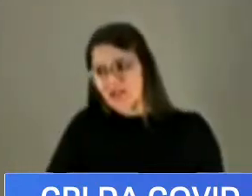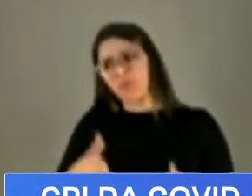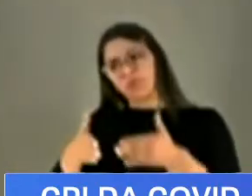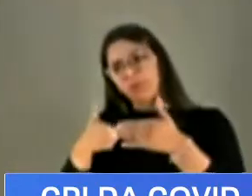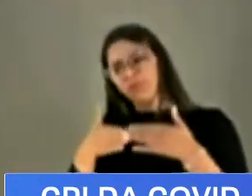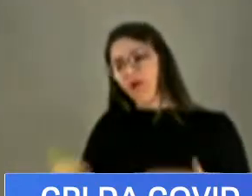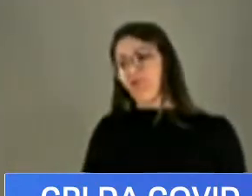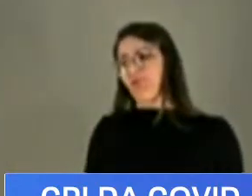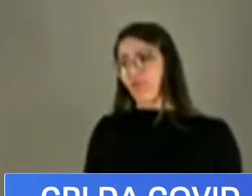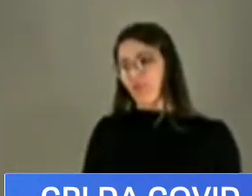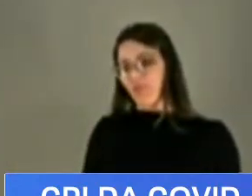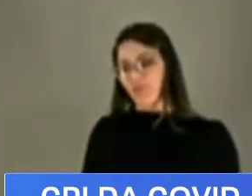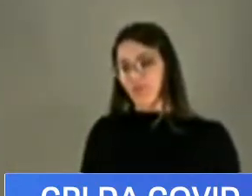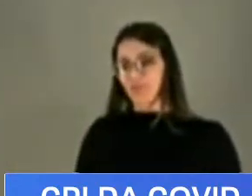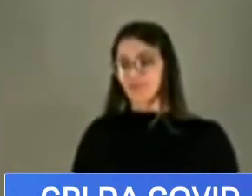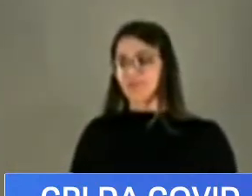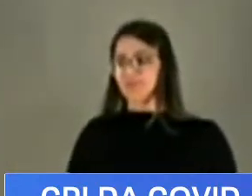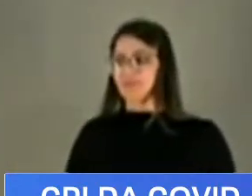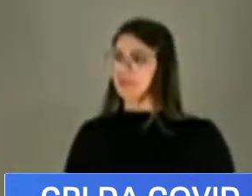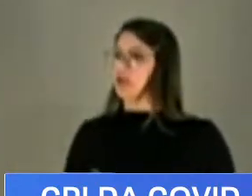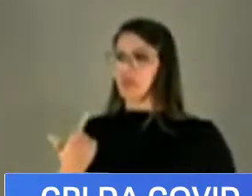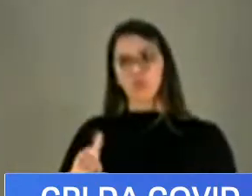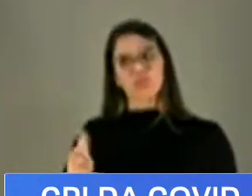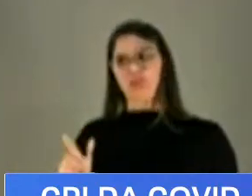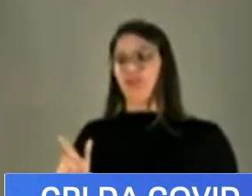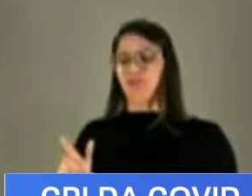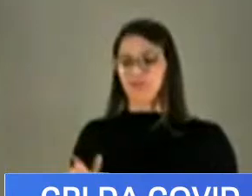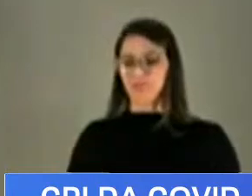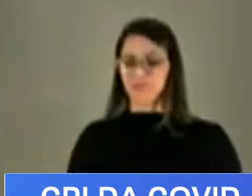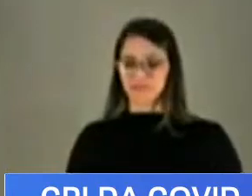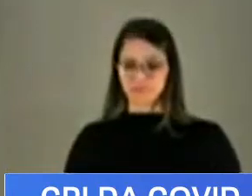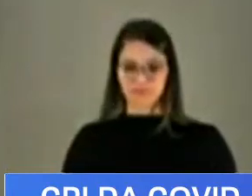ser, tá, ela ser não éticos. Reconhece. Ela não tem. É.